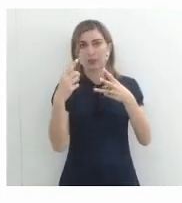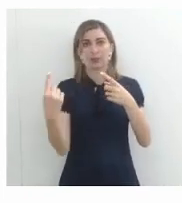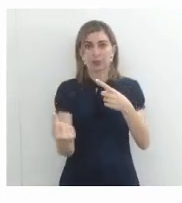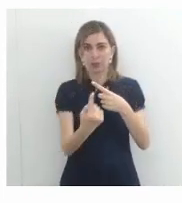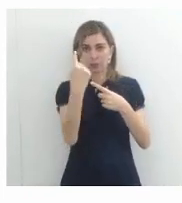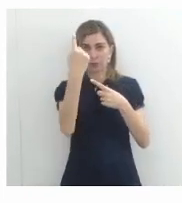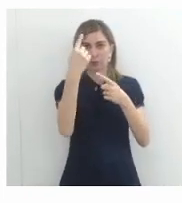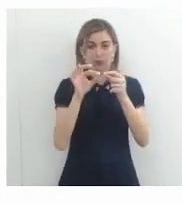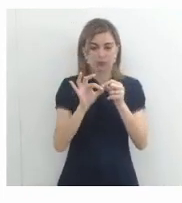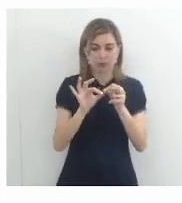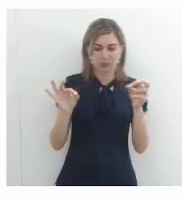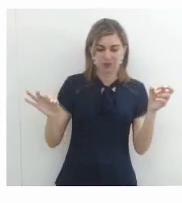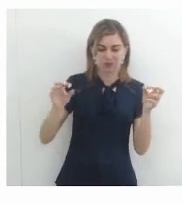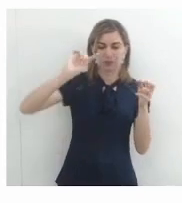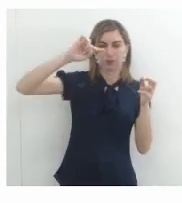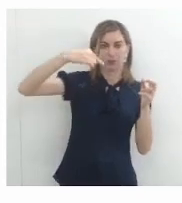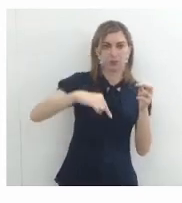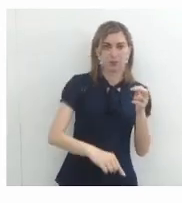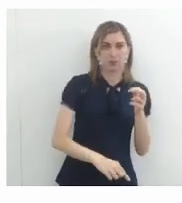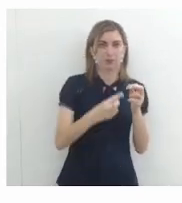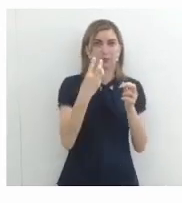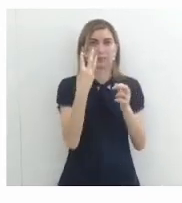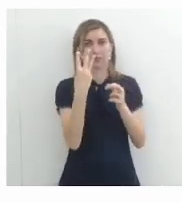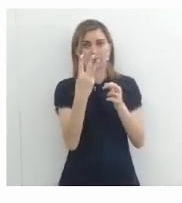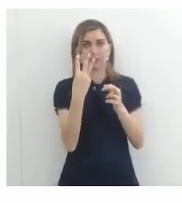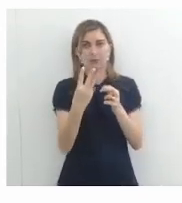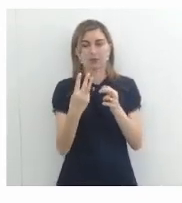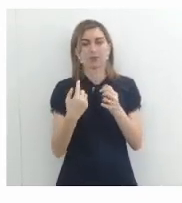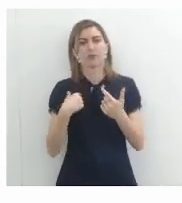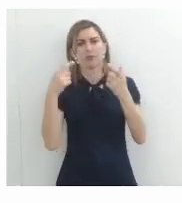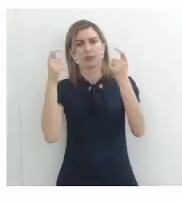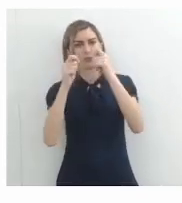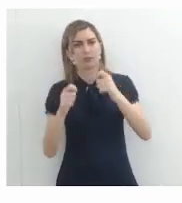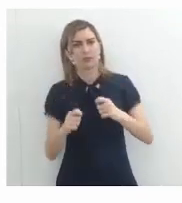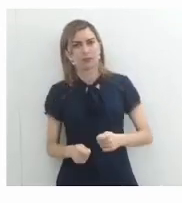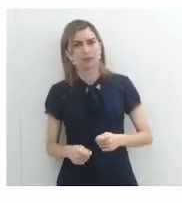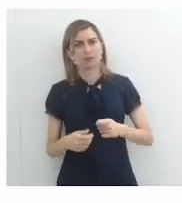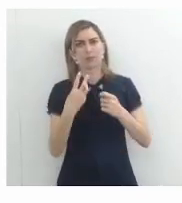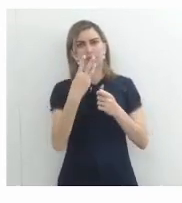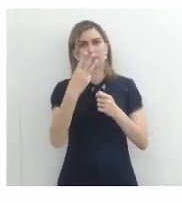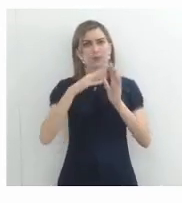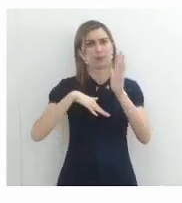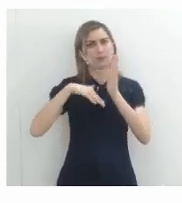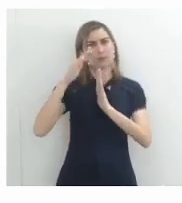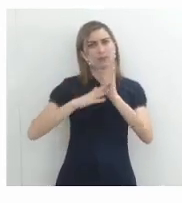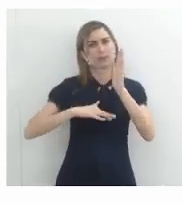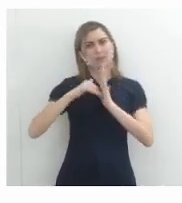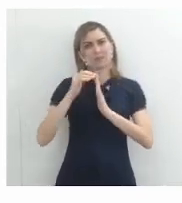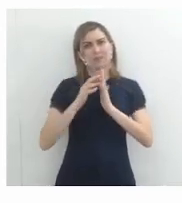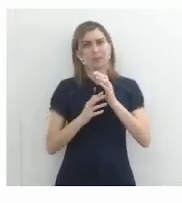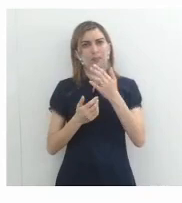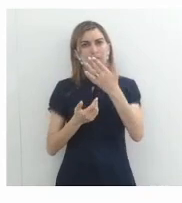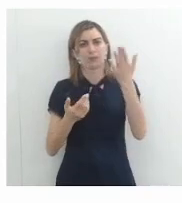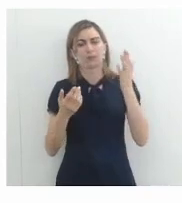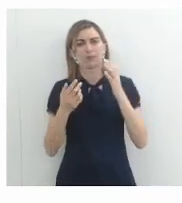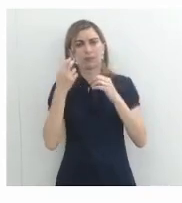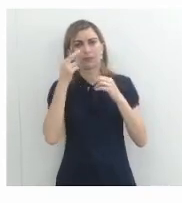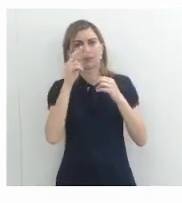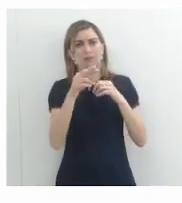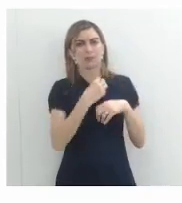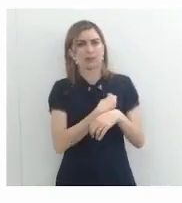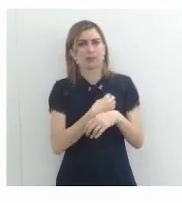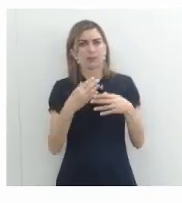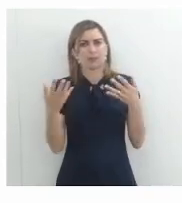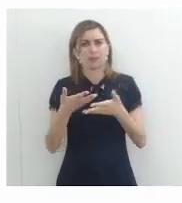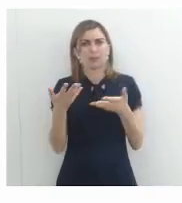As esculturas, por exemplo, elas são exemplos de arte tridimensional, certo? Nós vivemos em uma